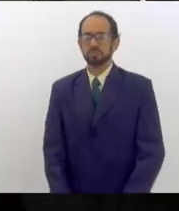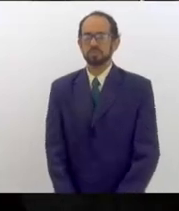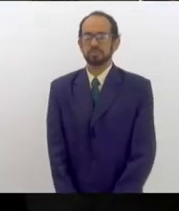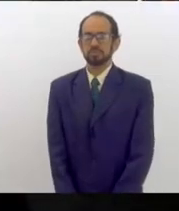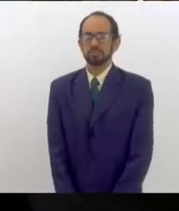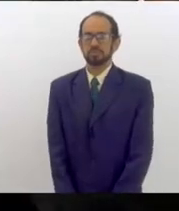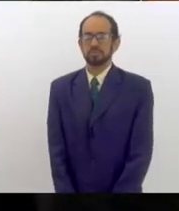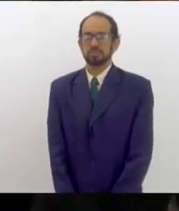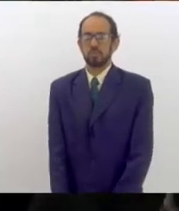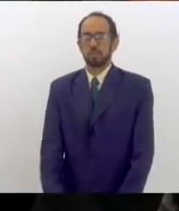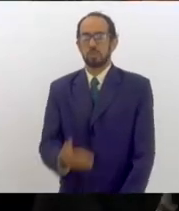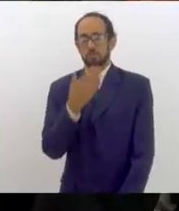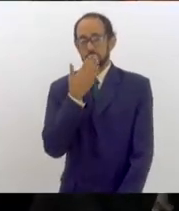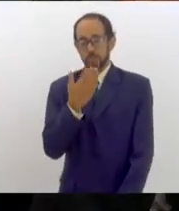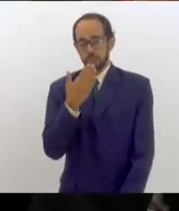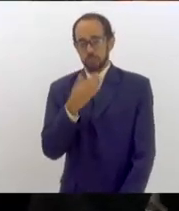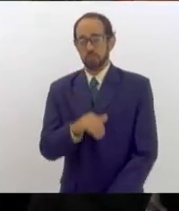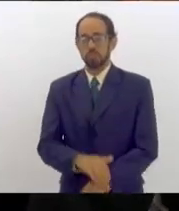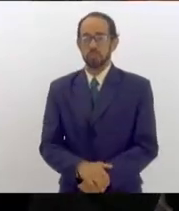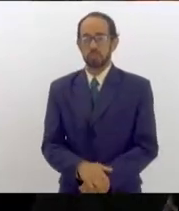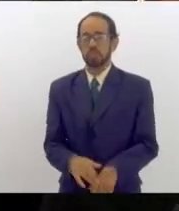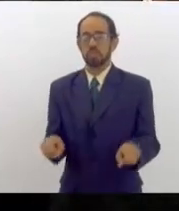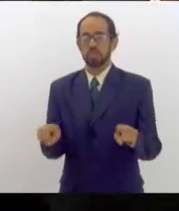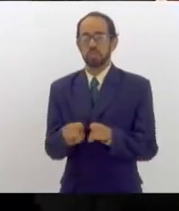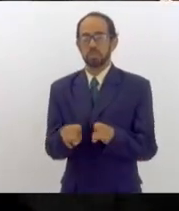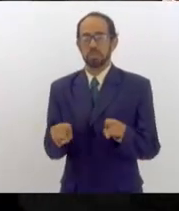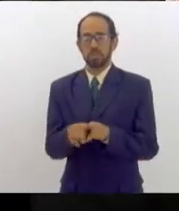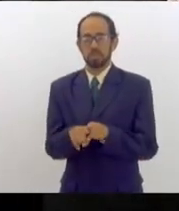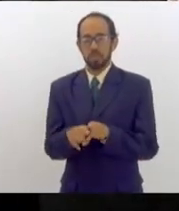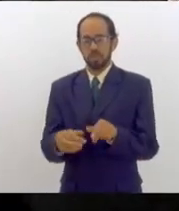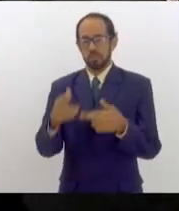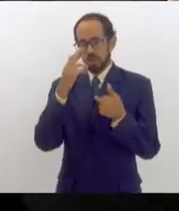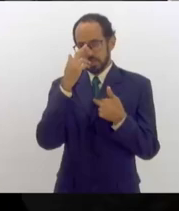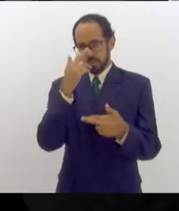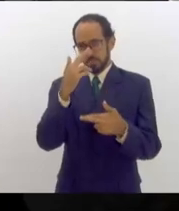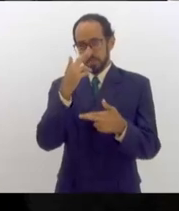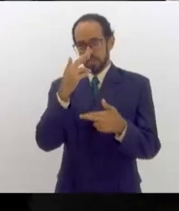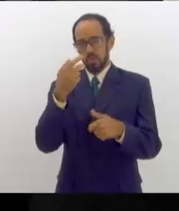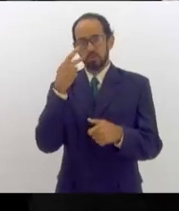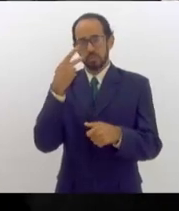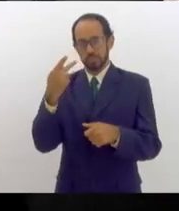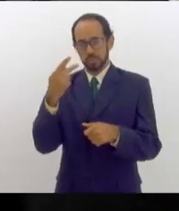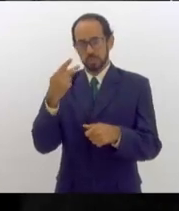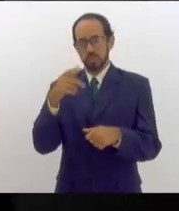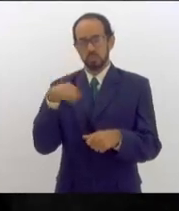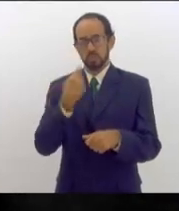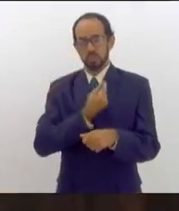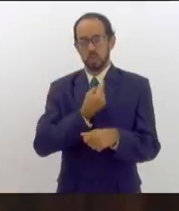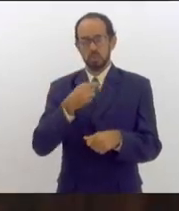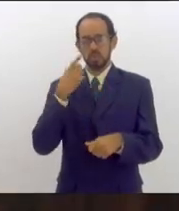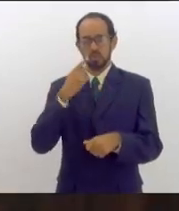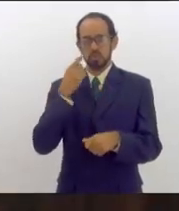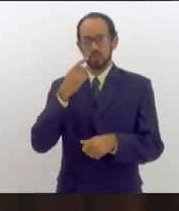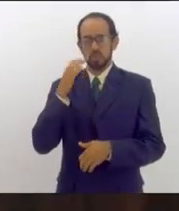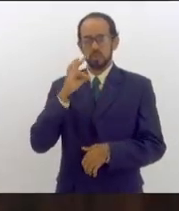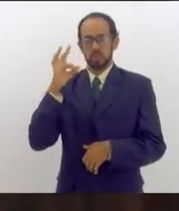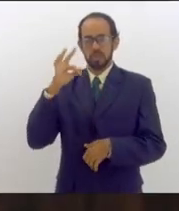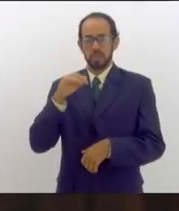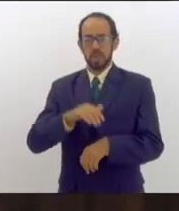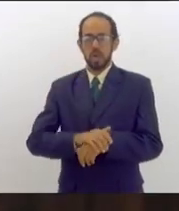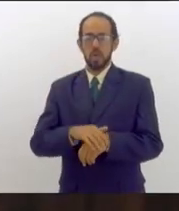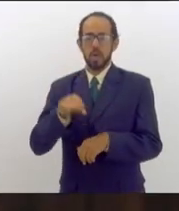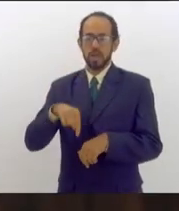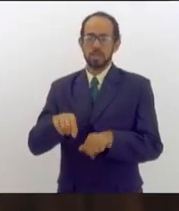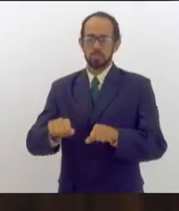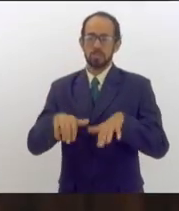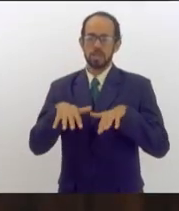por solicitação e também respeito consideração a visita do nosso deputado federal aqui